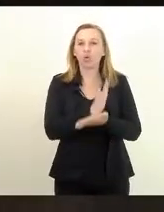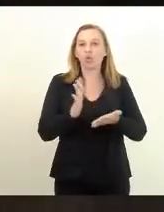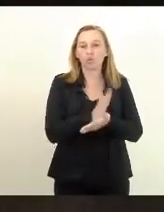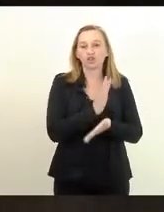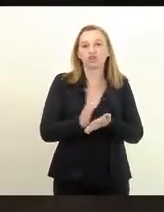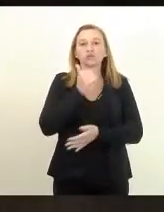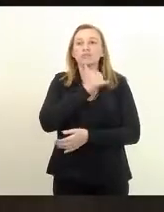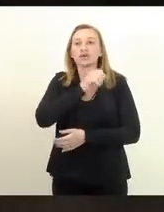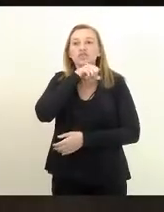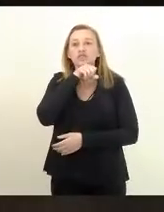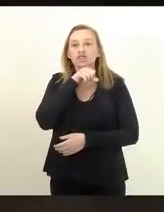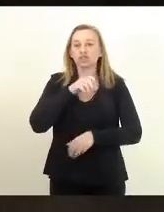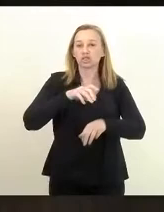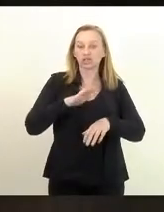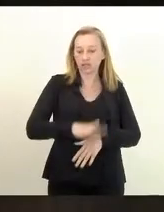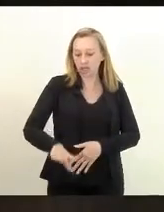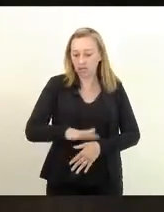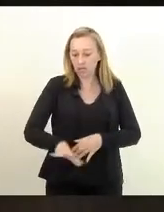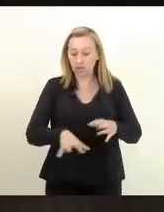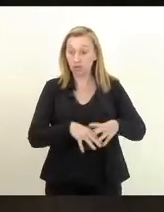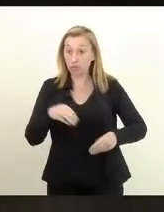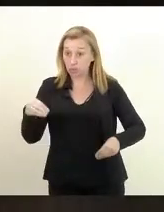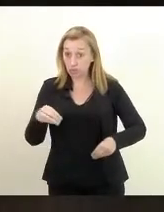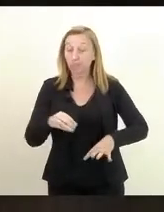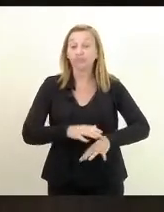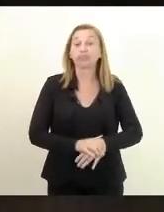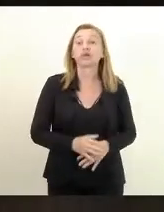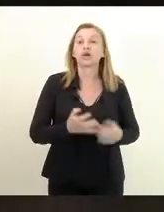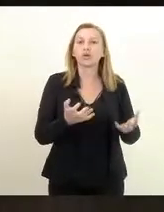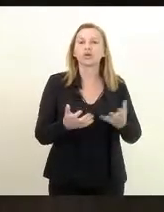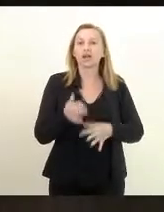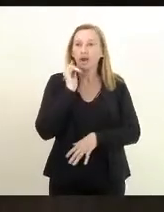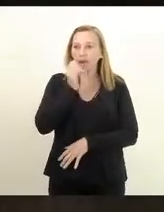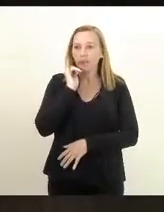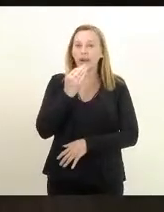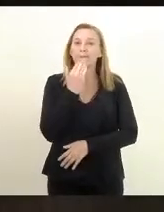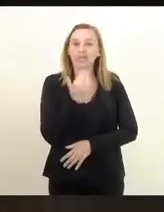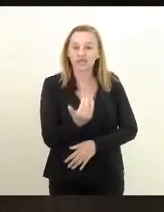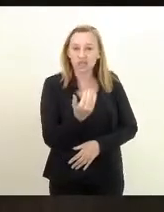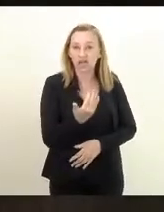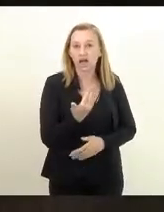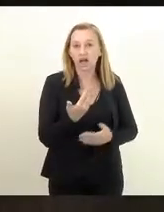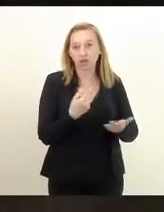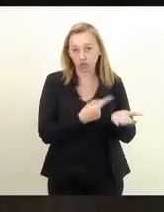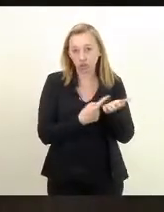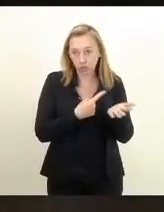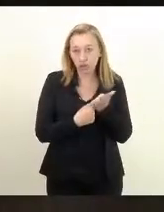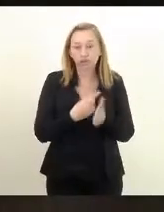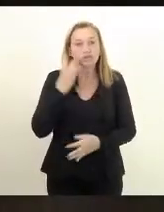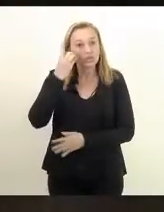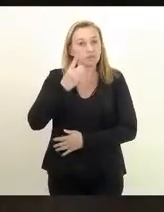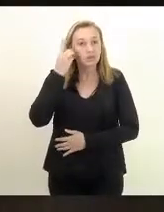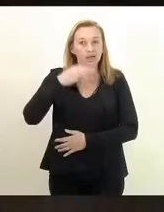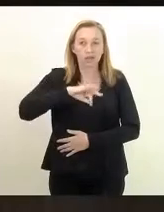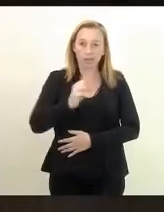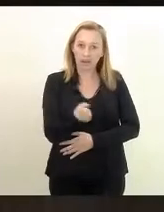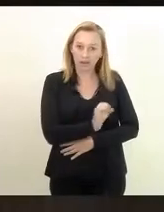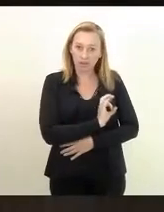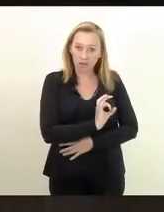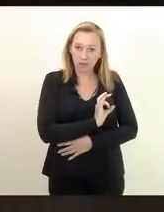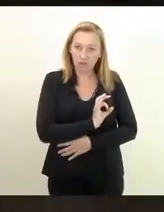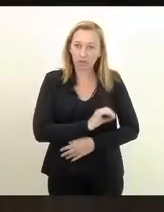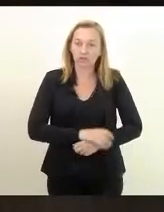crianças desaparecidas e eu queria aqui relatar e pedir até a ajuda da deputada Marta Rocha, que,